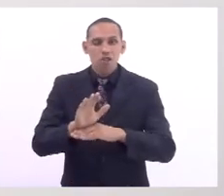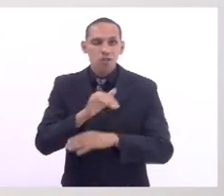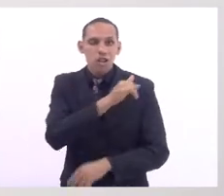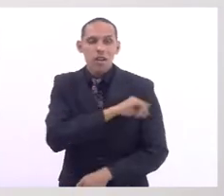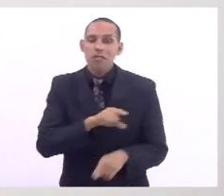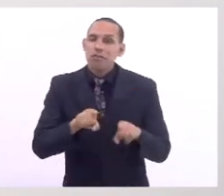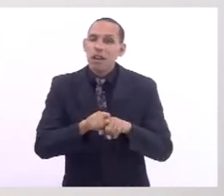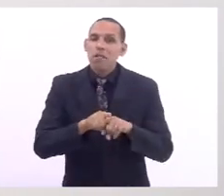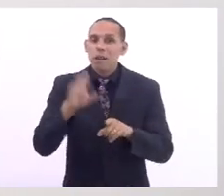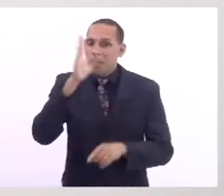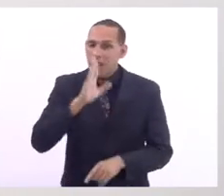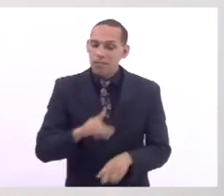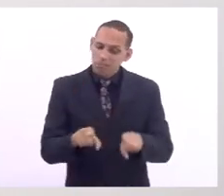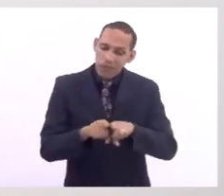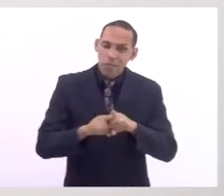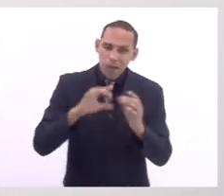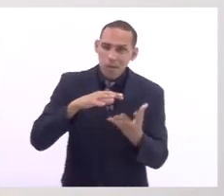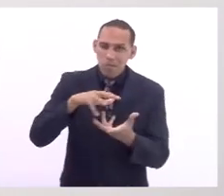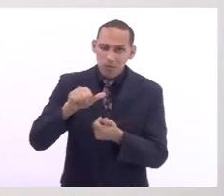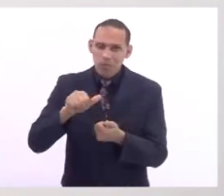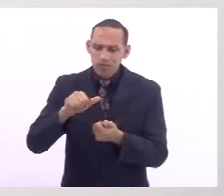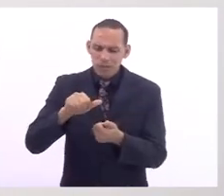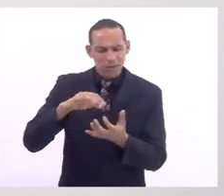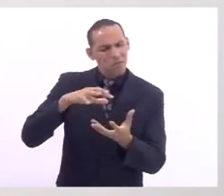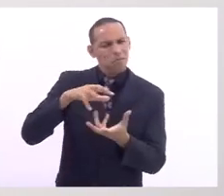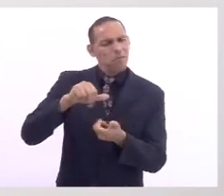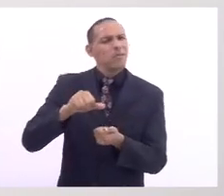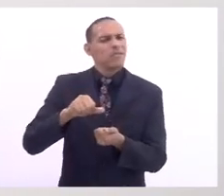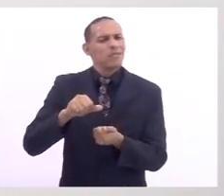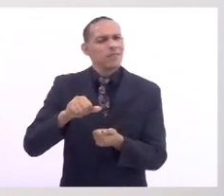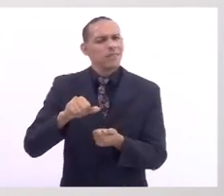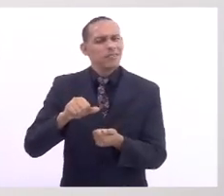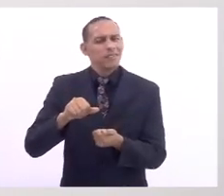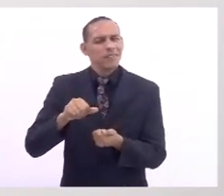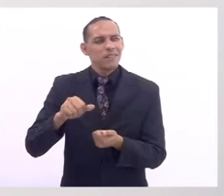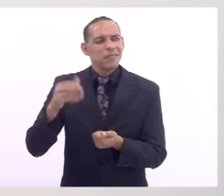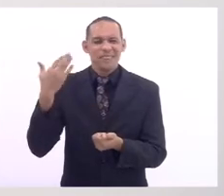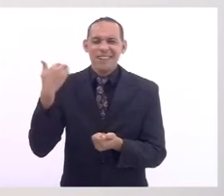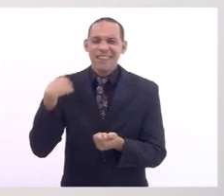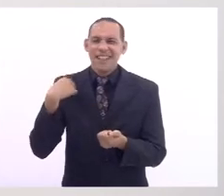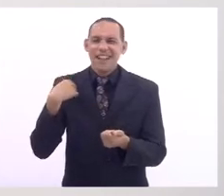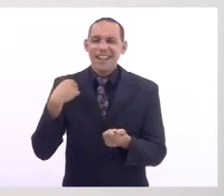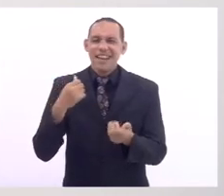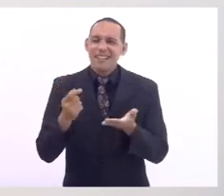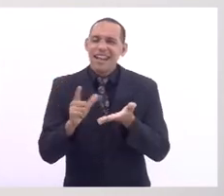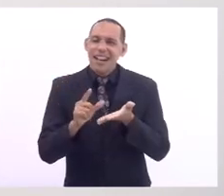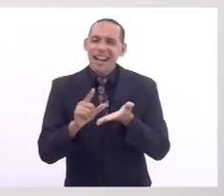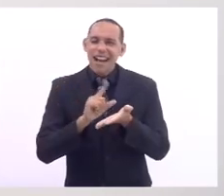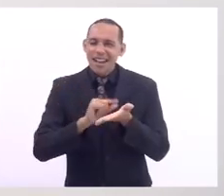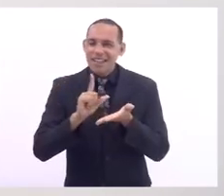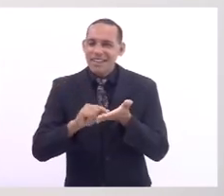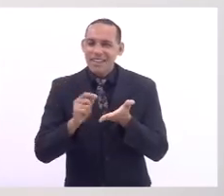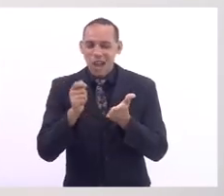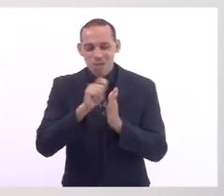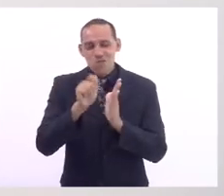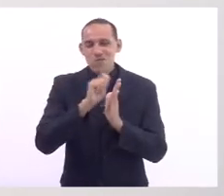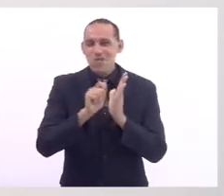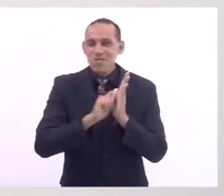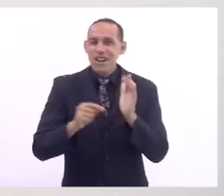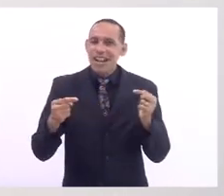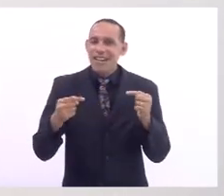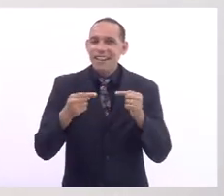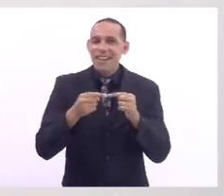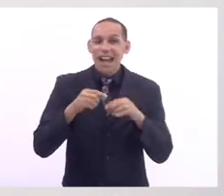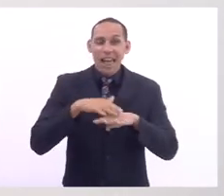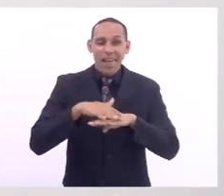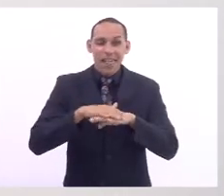e quero reforçar essa escala mundo da casa Fluminense um dia desses escreveu um artigo citando e nessa nessa rede